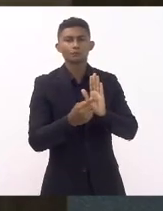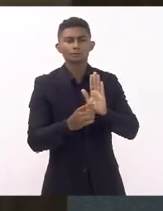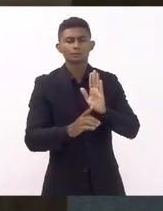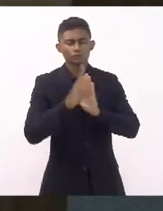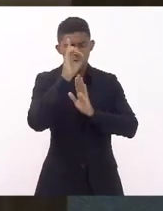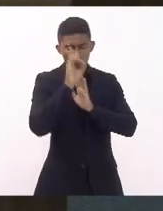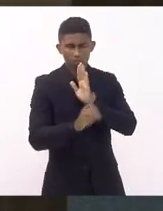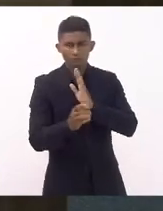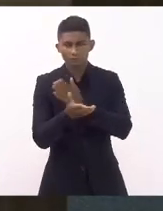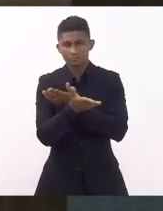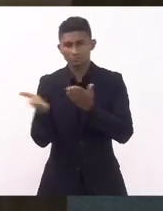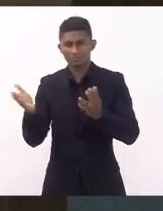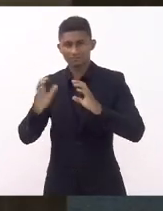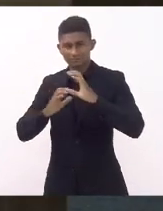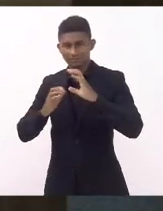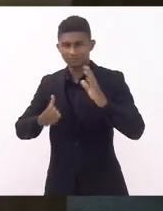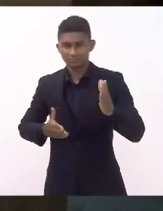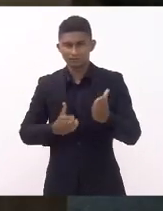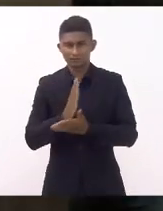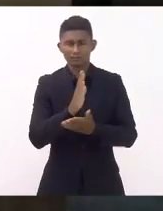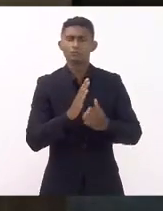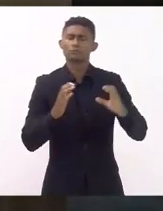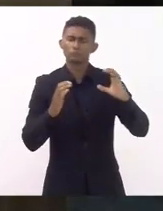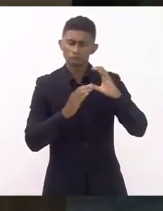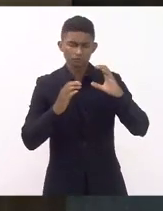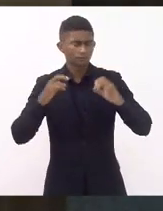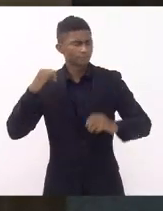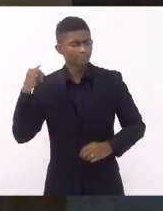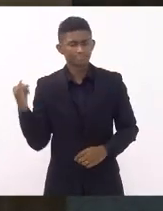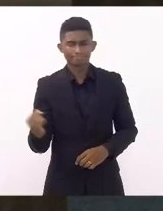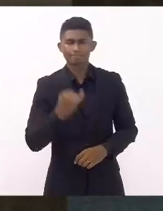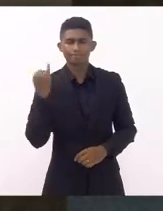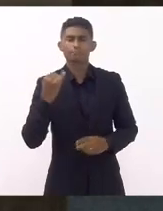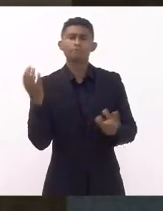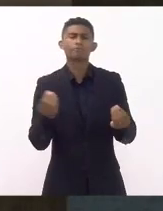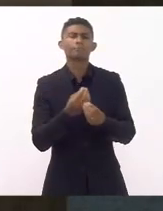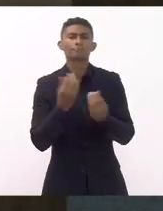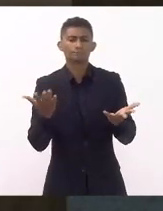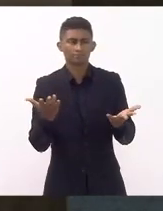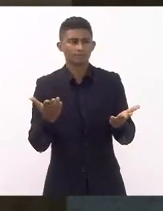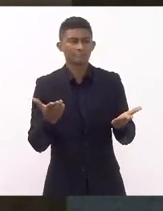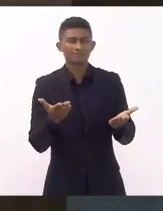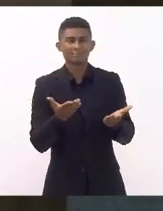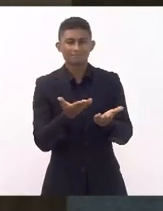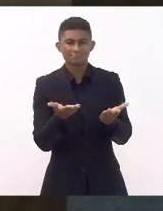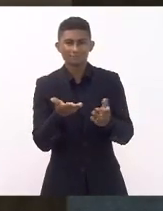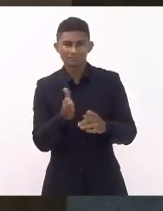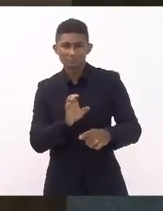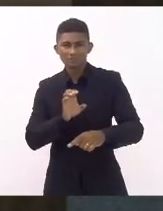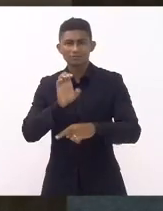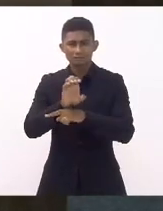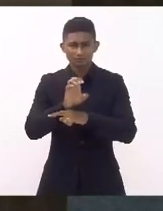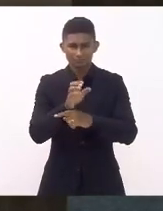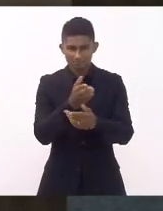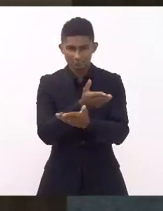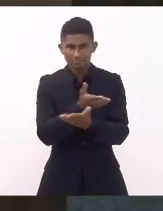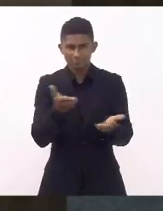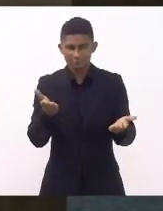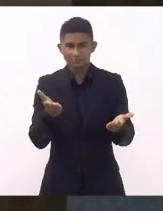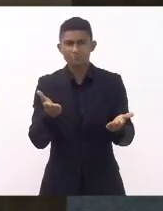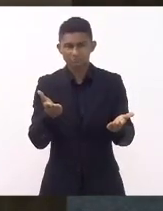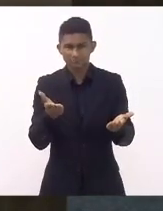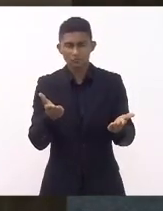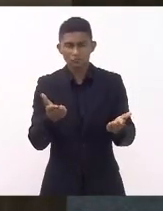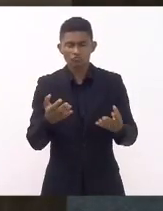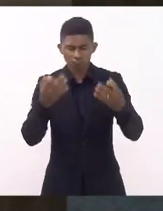dos concursados. Concurso público é fundamental para que o serviço público não seja uma janela de compadrio,